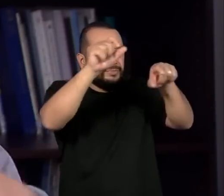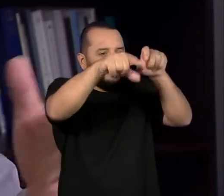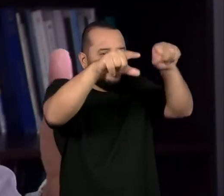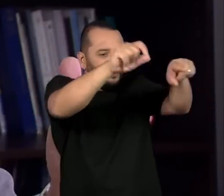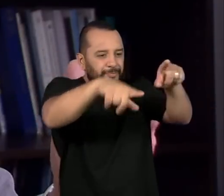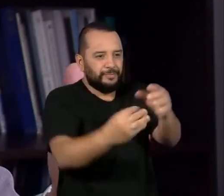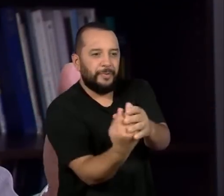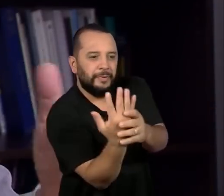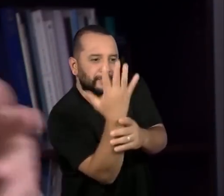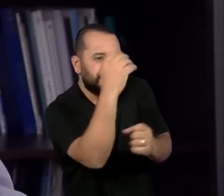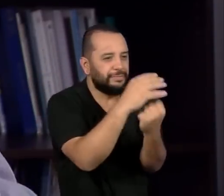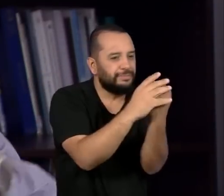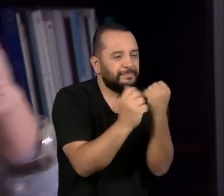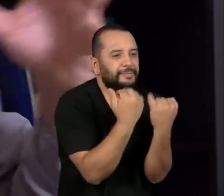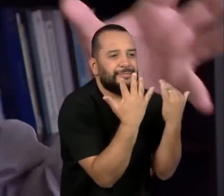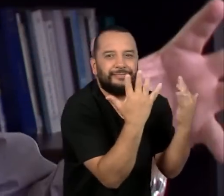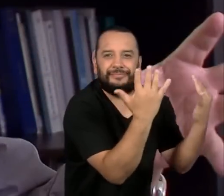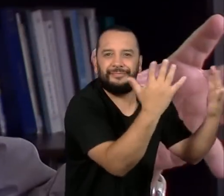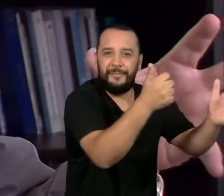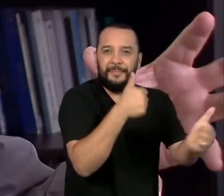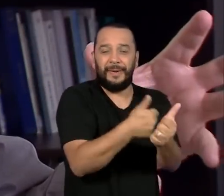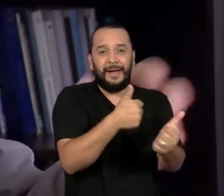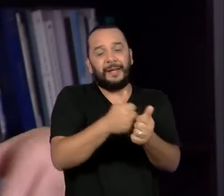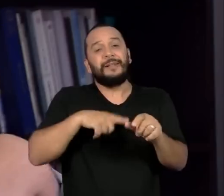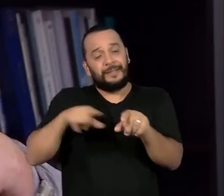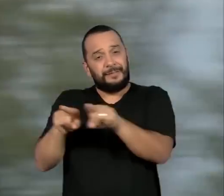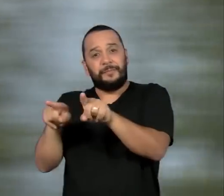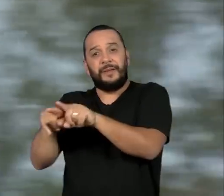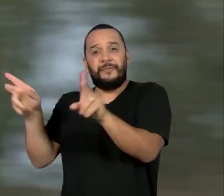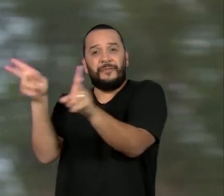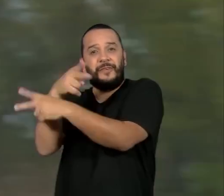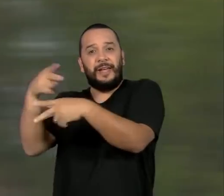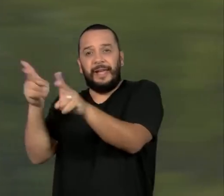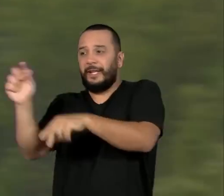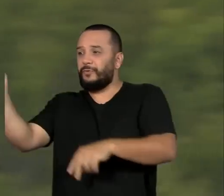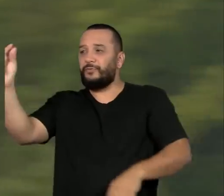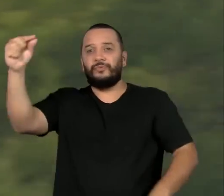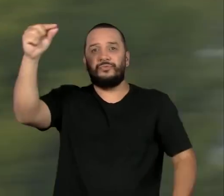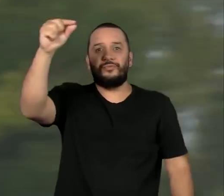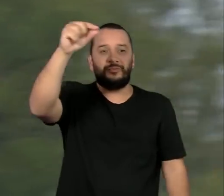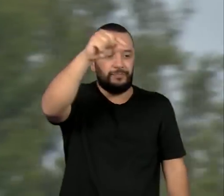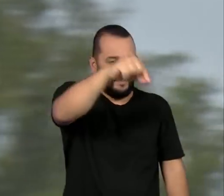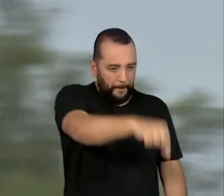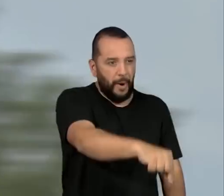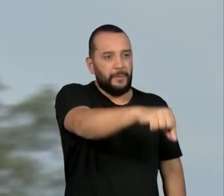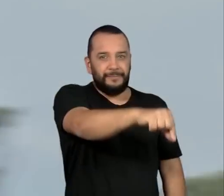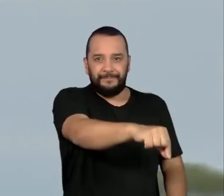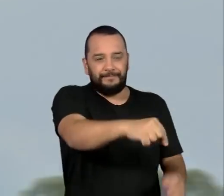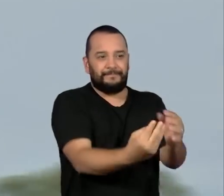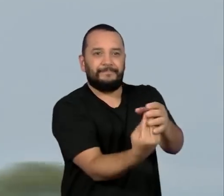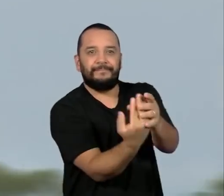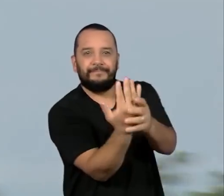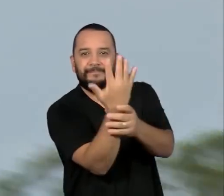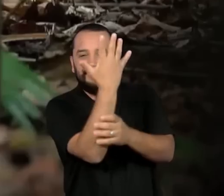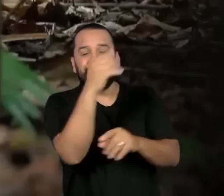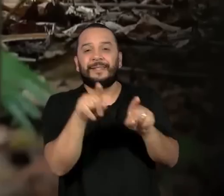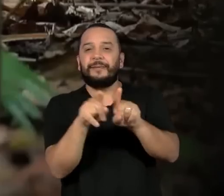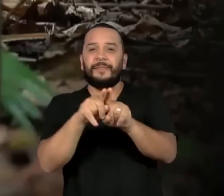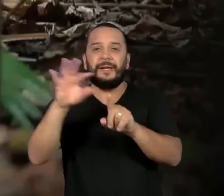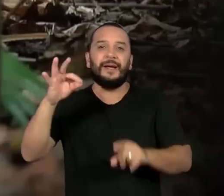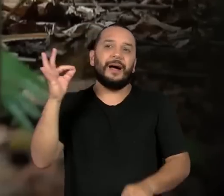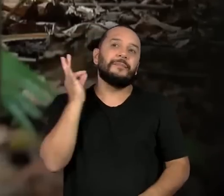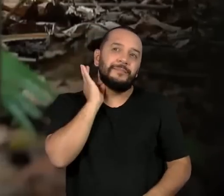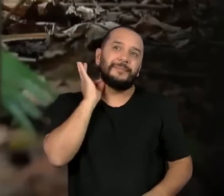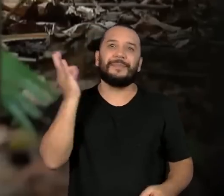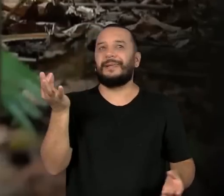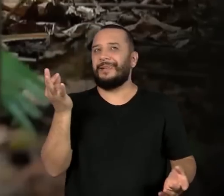cresça imediatamente. É o vento levando as sementes, são os animais, são as abelhas, as